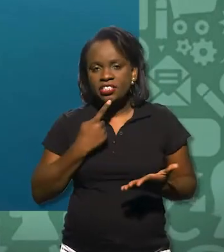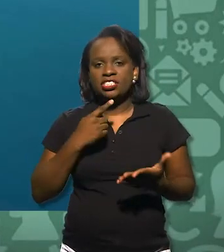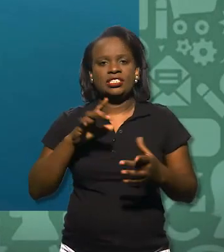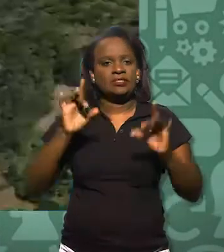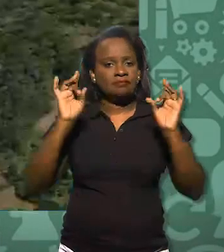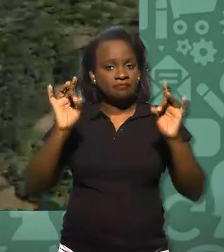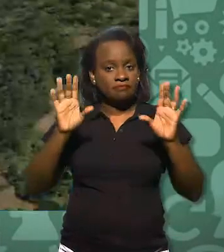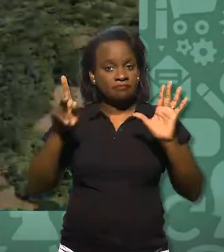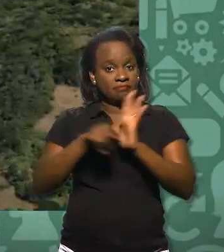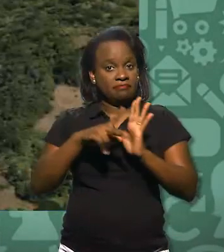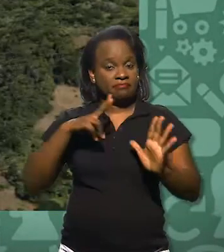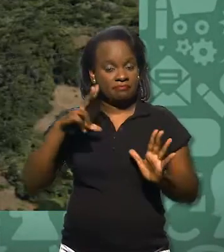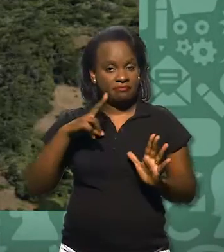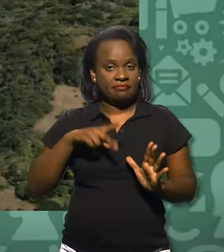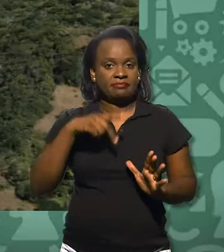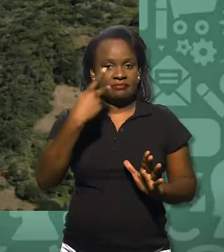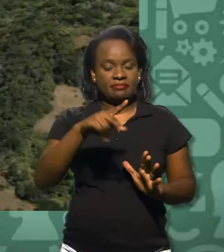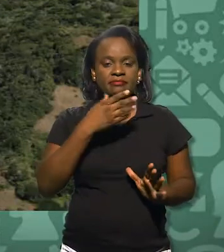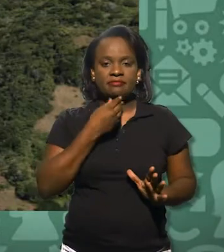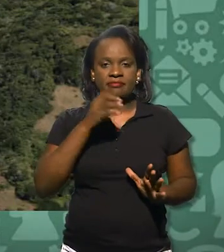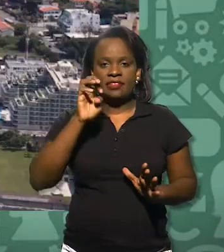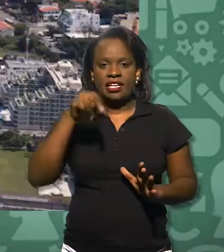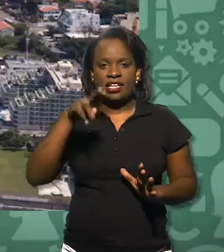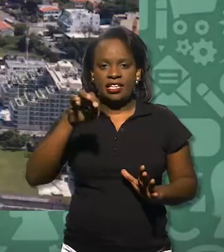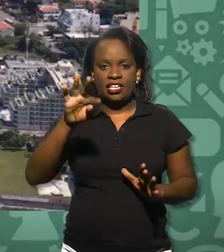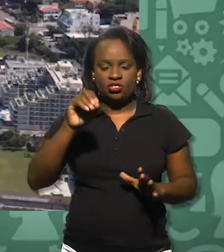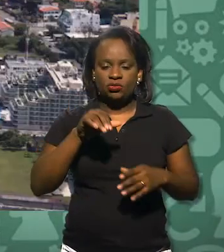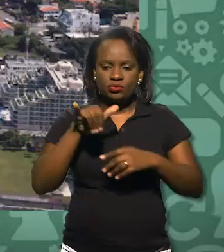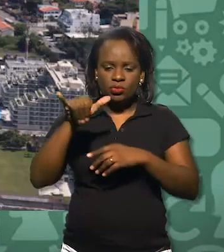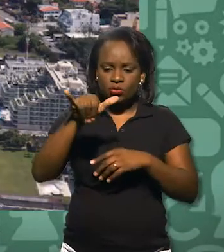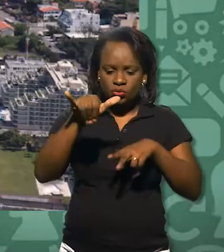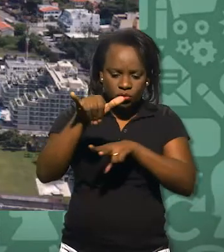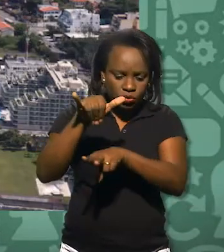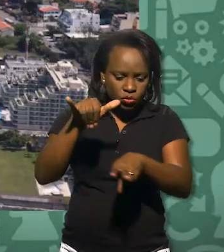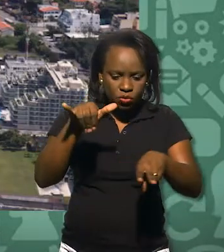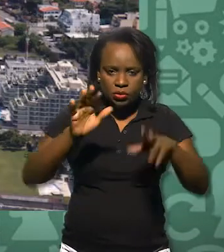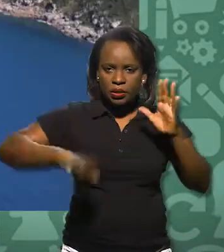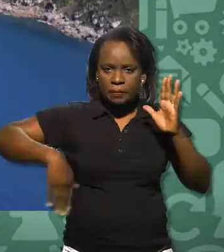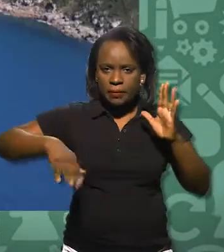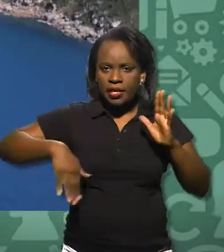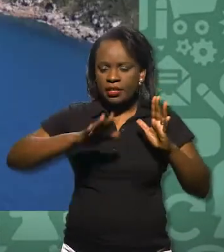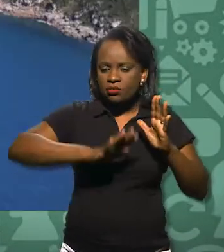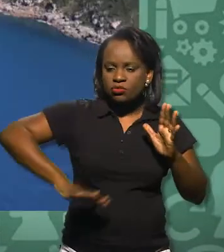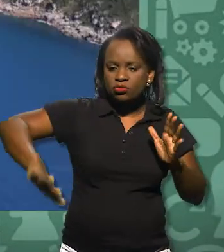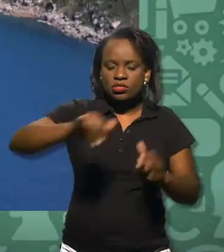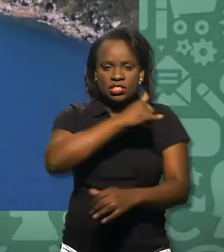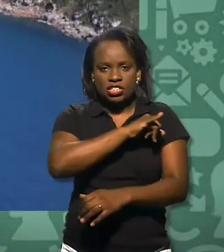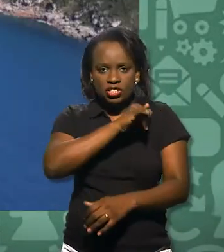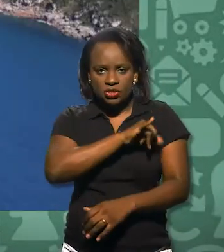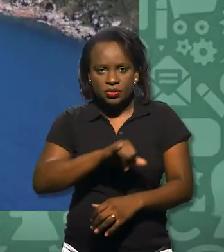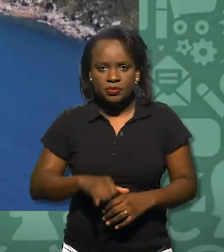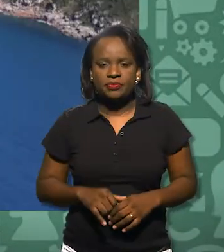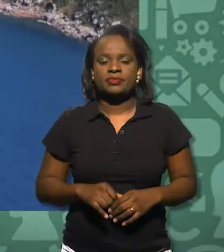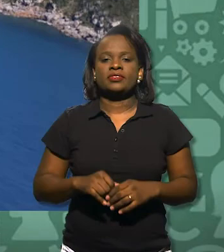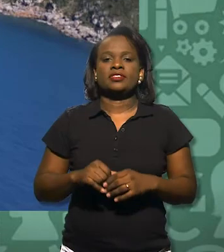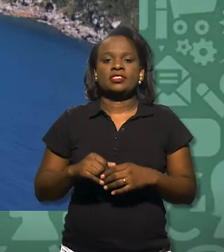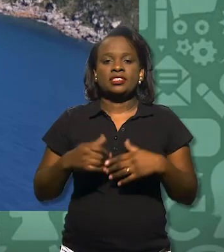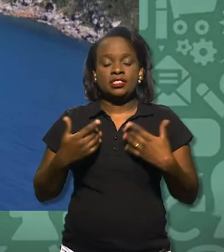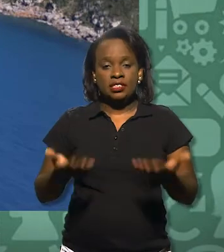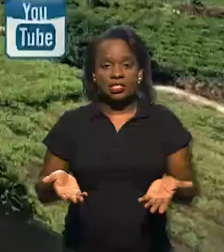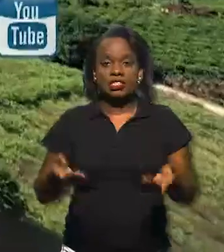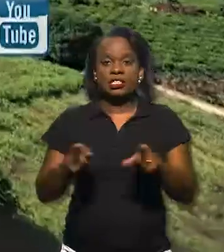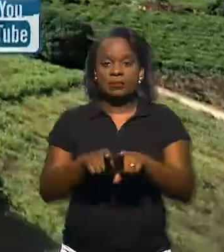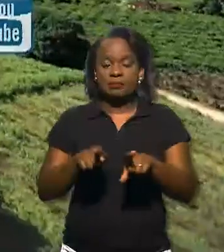imagens exclusivas do Ernesto, que fez esse sobrevoo aí em praias no litoral fluminense do Rio de Janeiro,